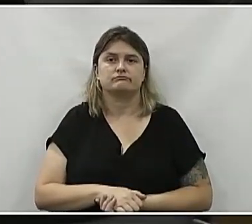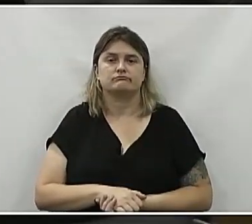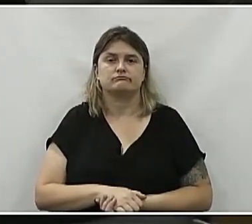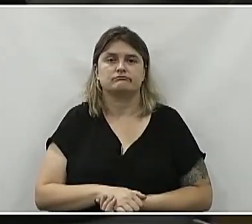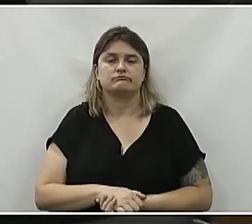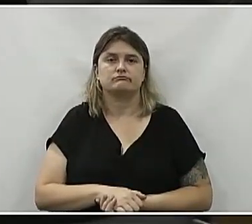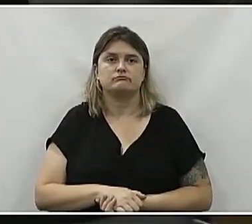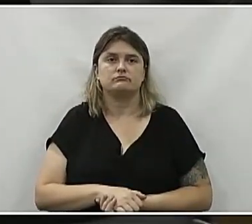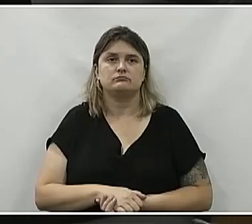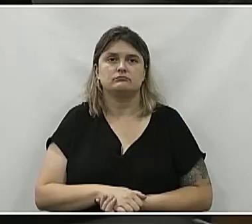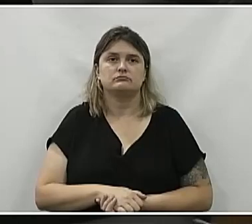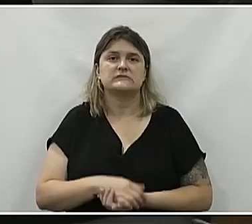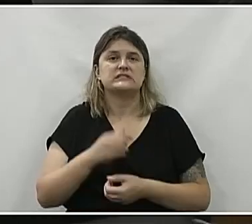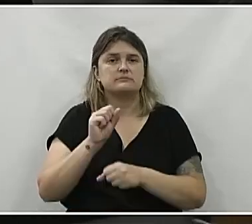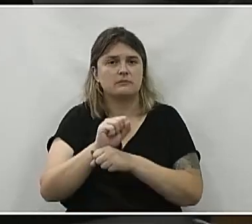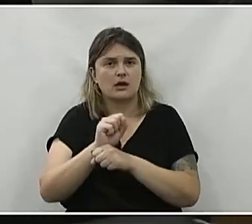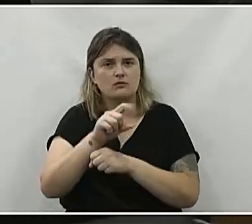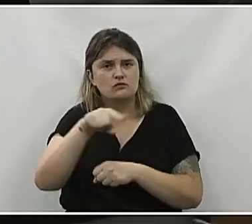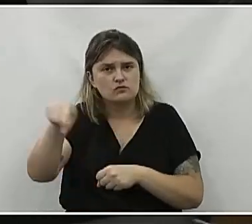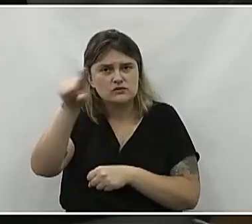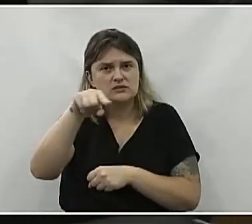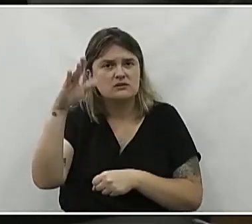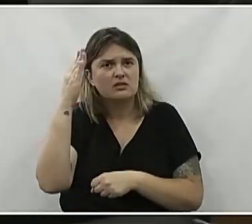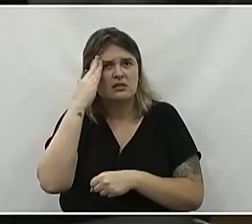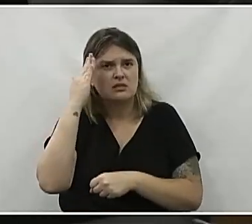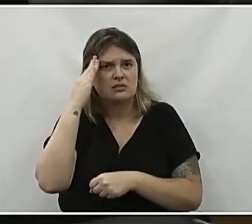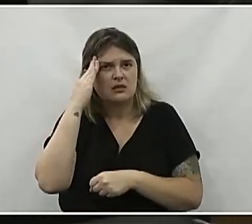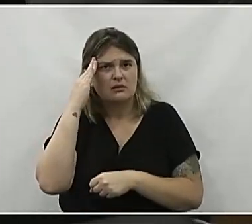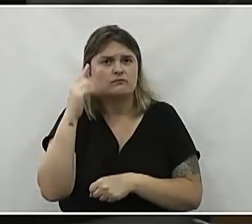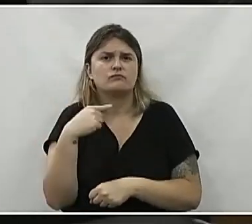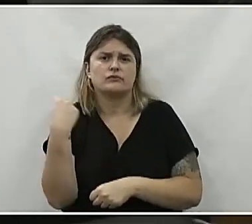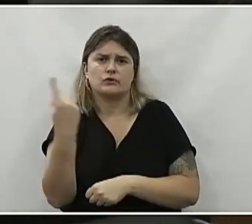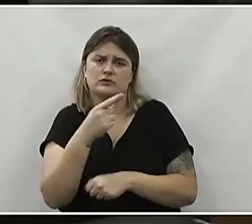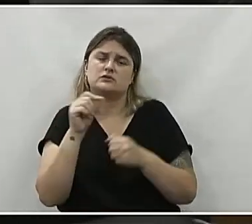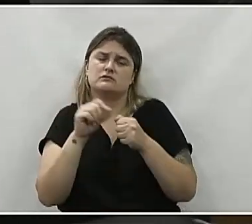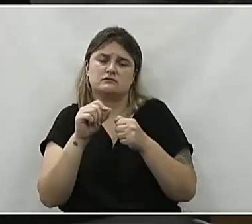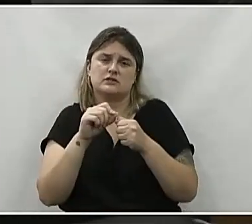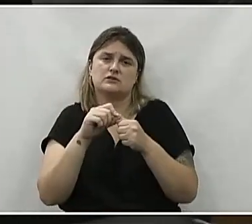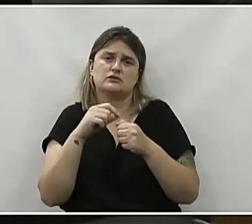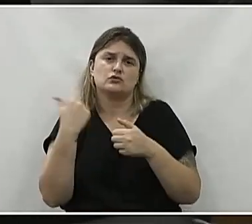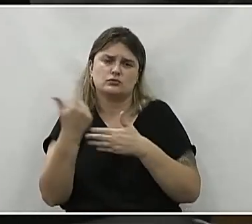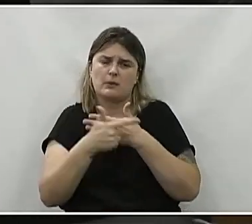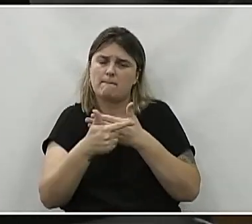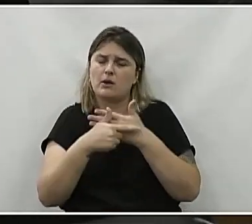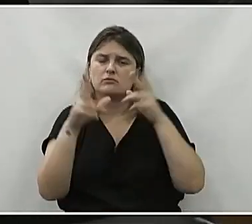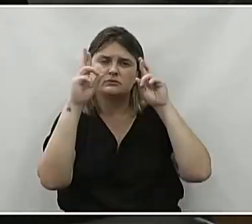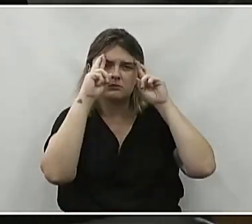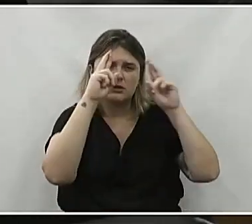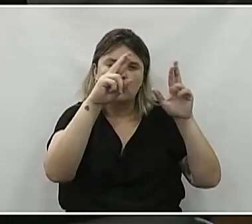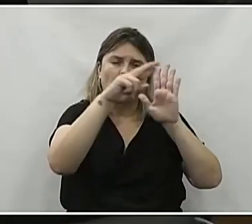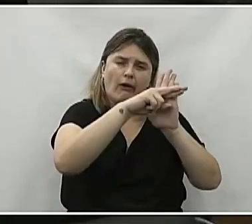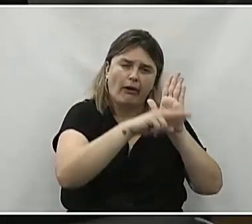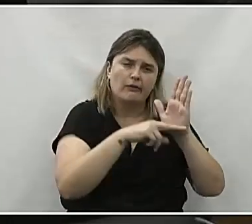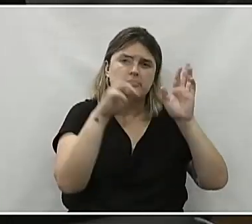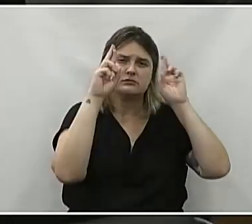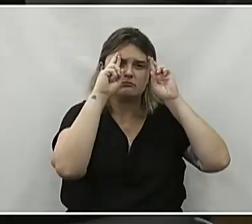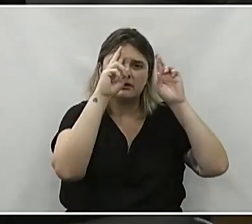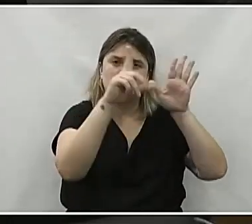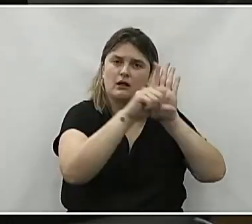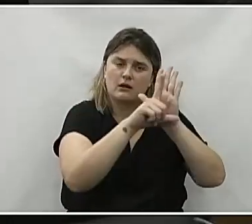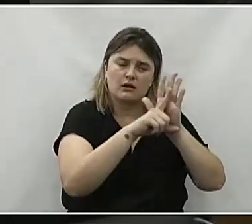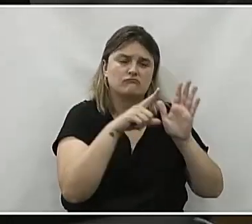perdão então espero que vocês entendam gente nós fizemos a nossa parte nós seguimos todos os procedimentos legal que não